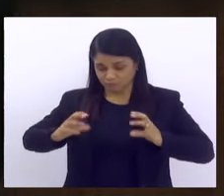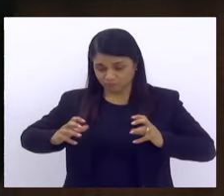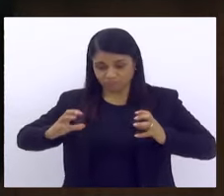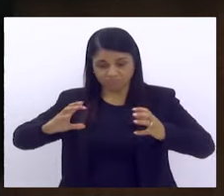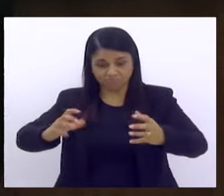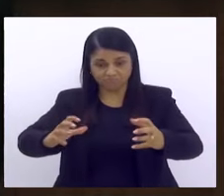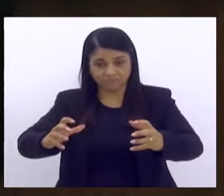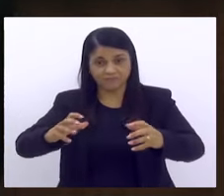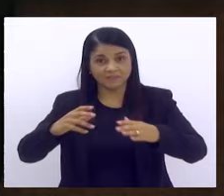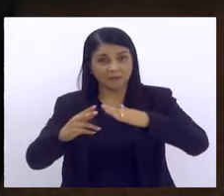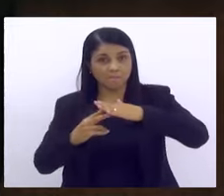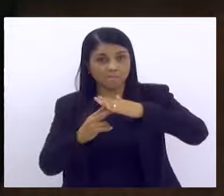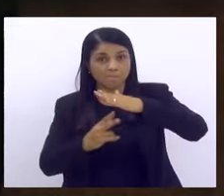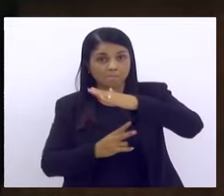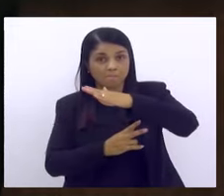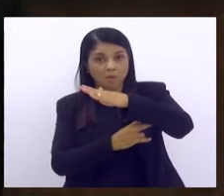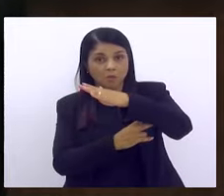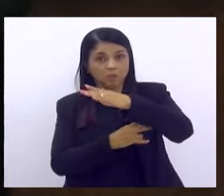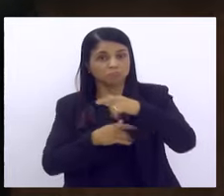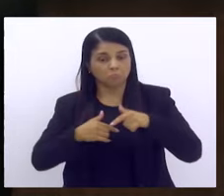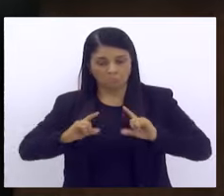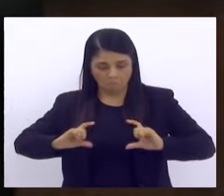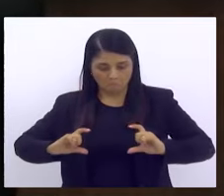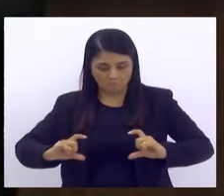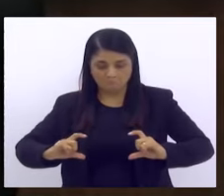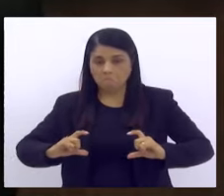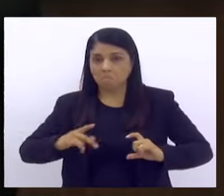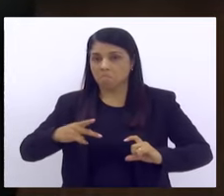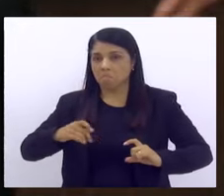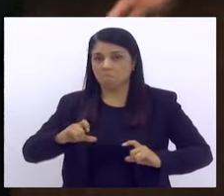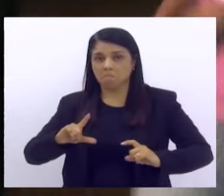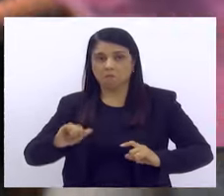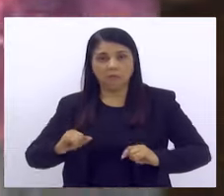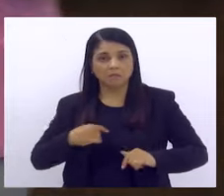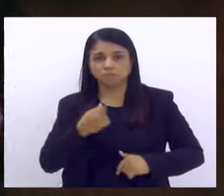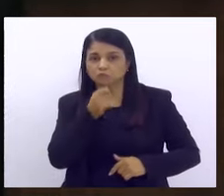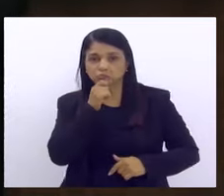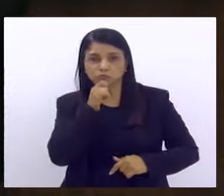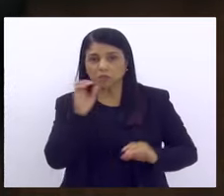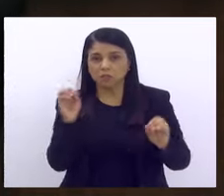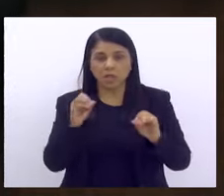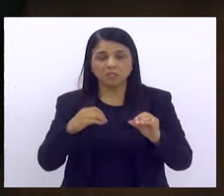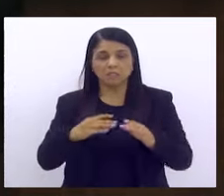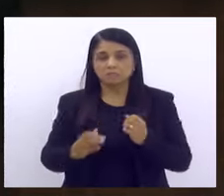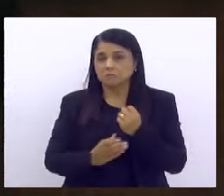ponte, passando sem placa, sem nada, sem nenhum tipo de equipamento